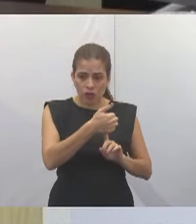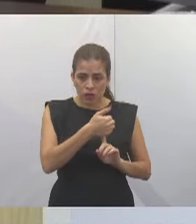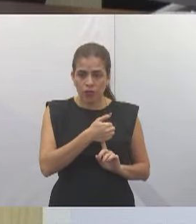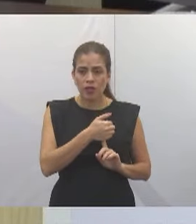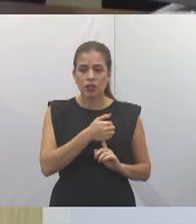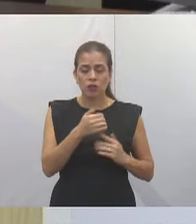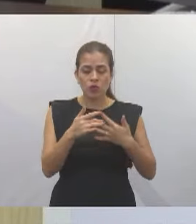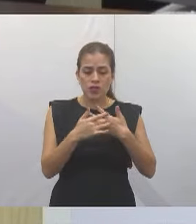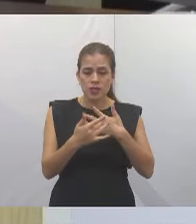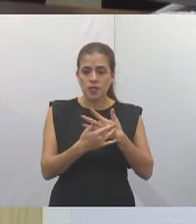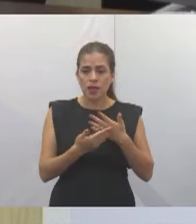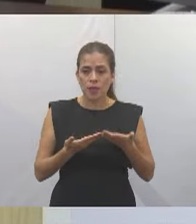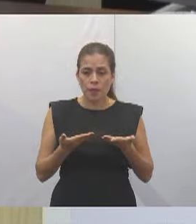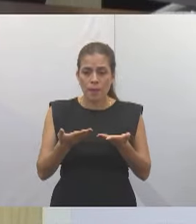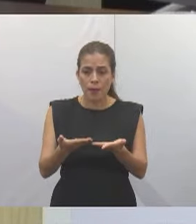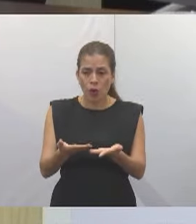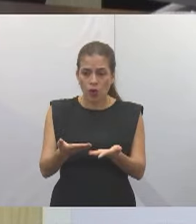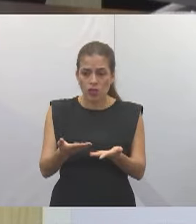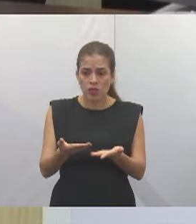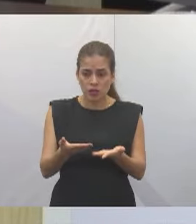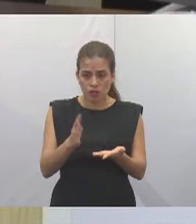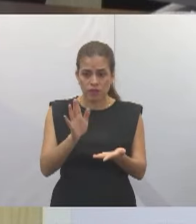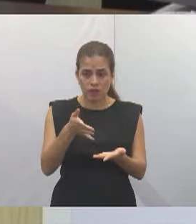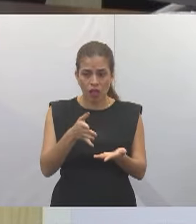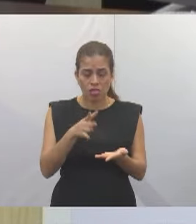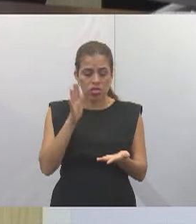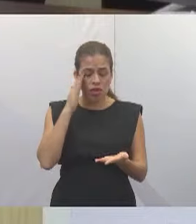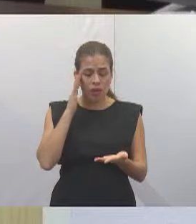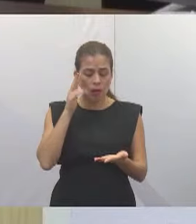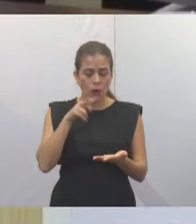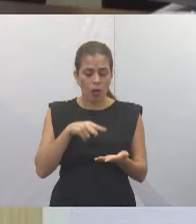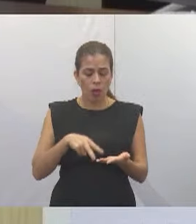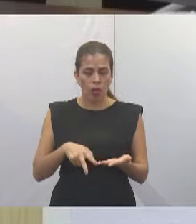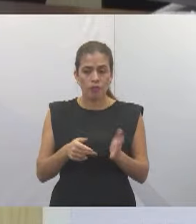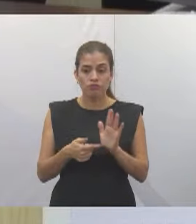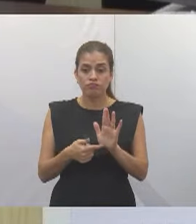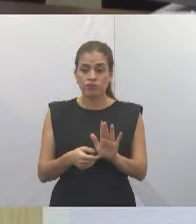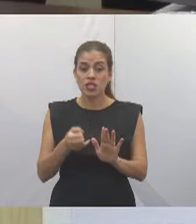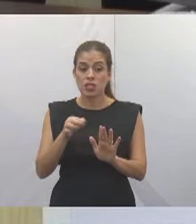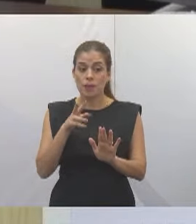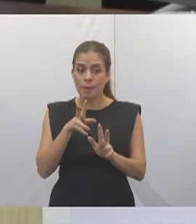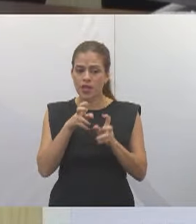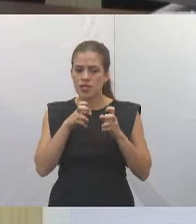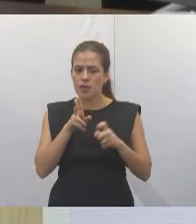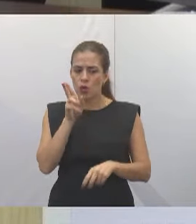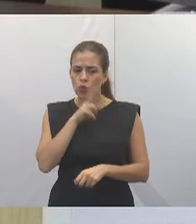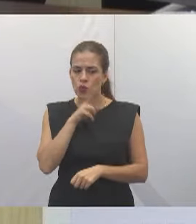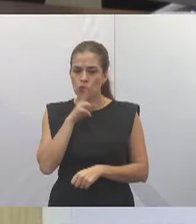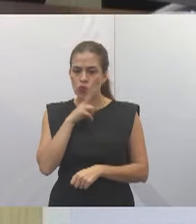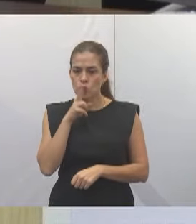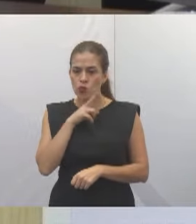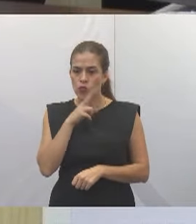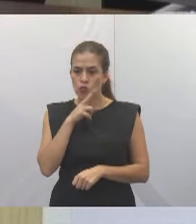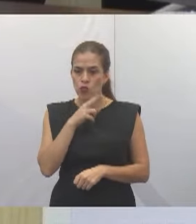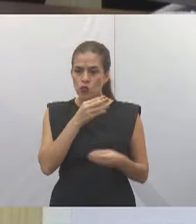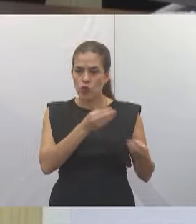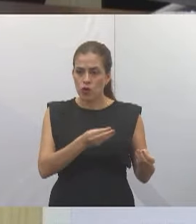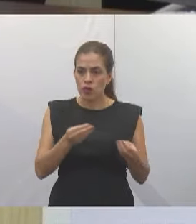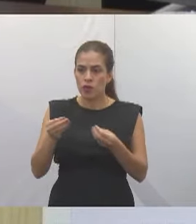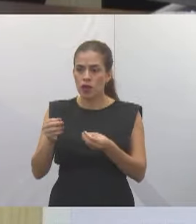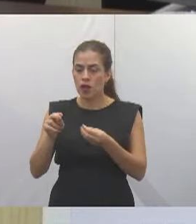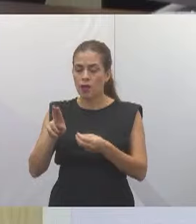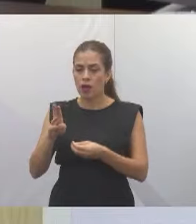os exames, que essa pessoa que vai atender está qualificada. Se for um caso urgente, urgentíssimo, vai enviar para a Telmo